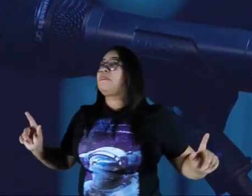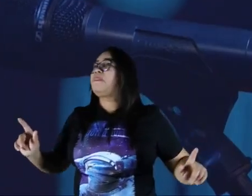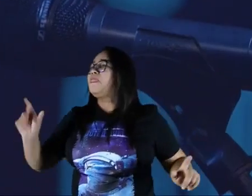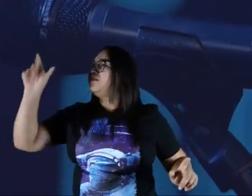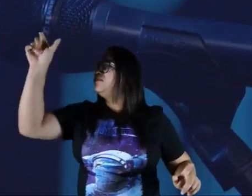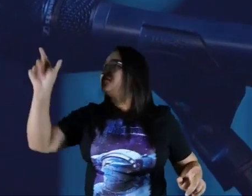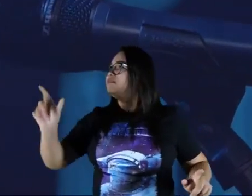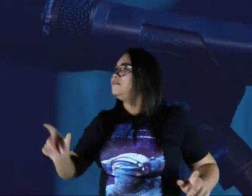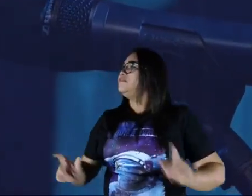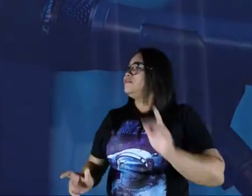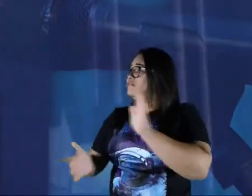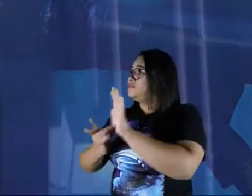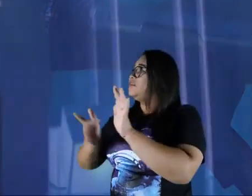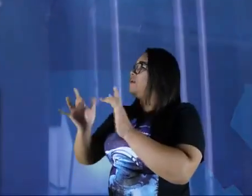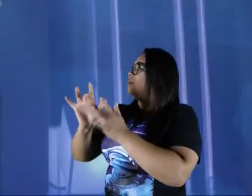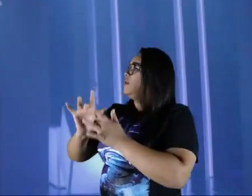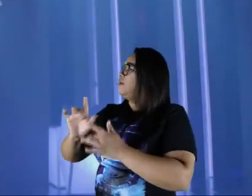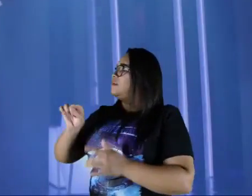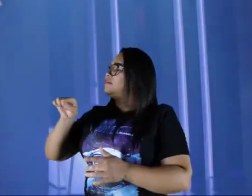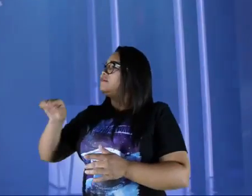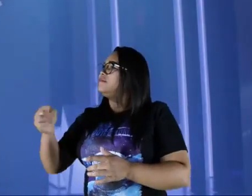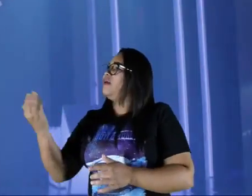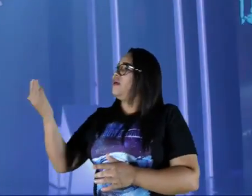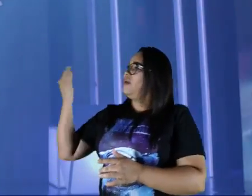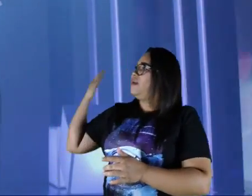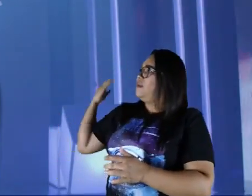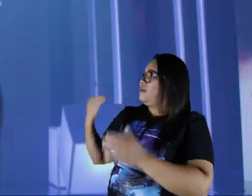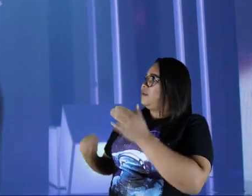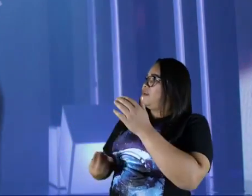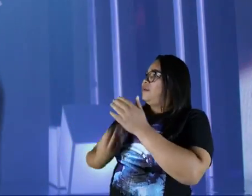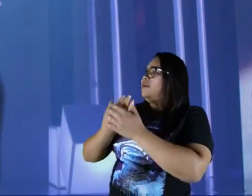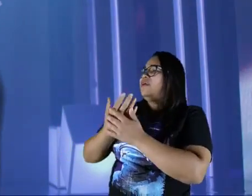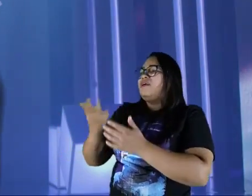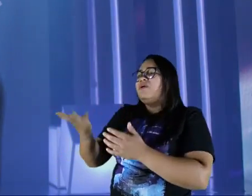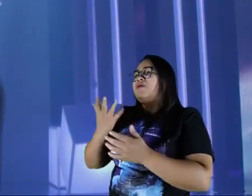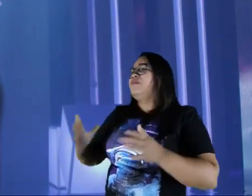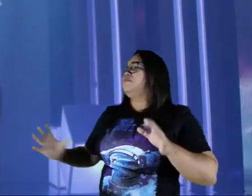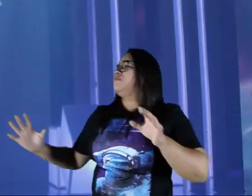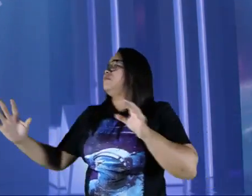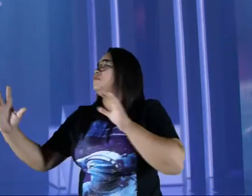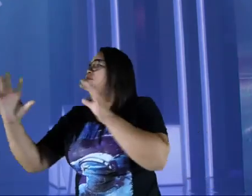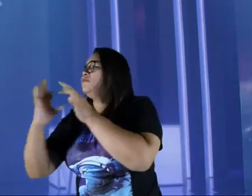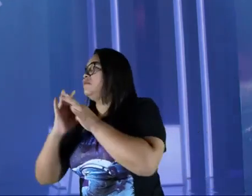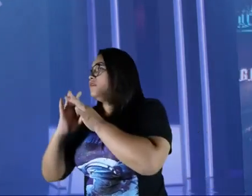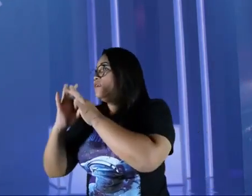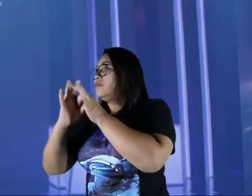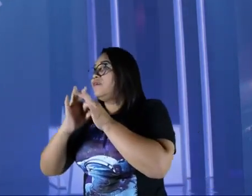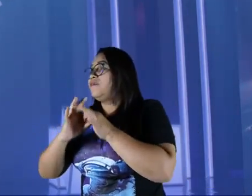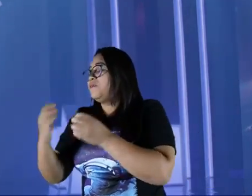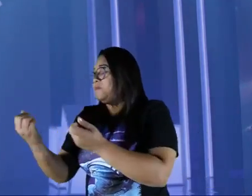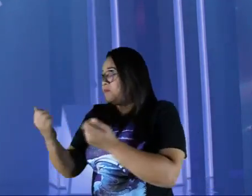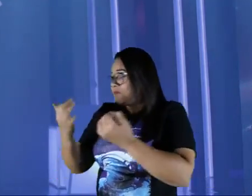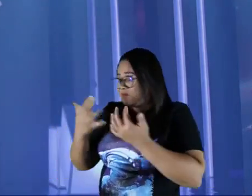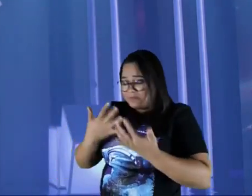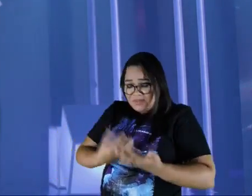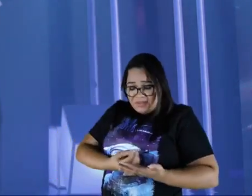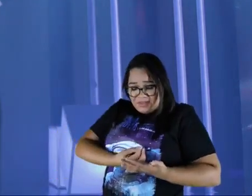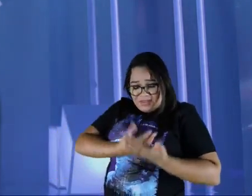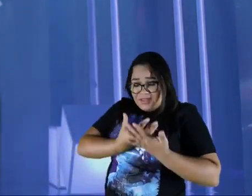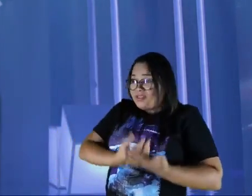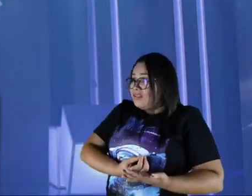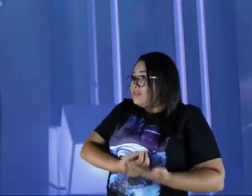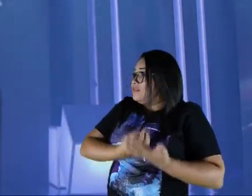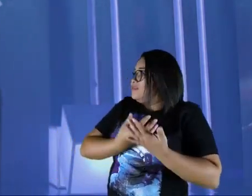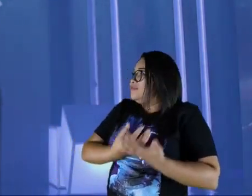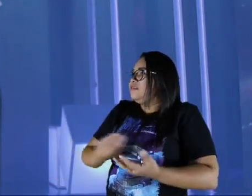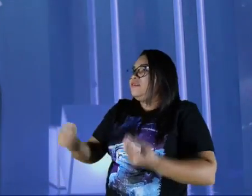És a fonte de onde vim, quero mergulhar em ti, água viva,